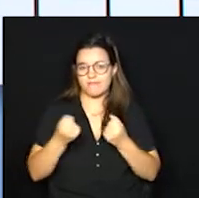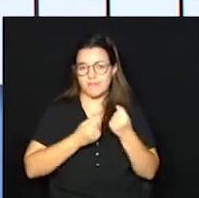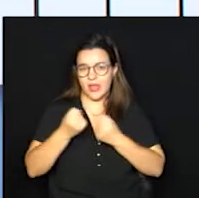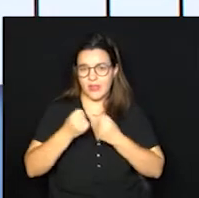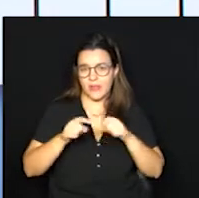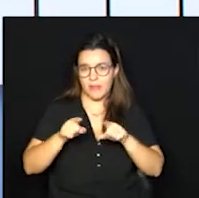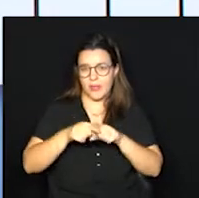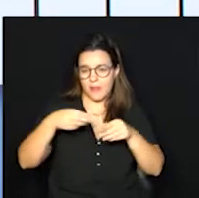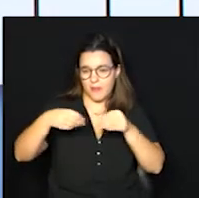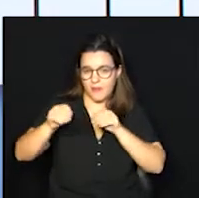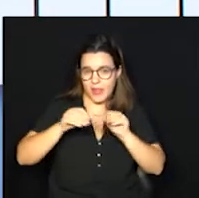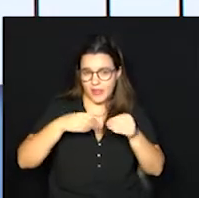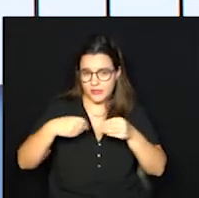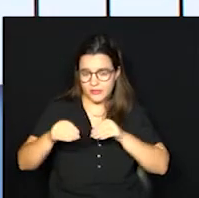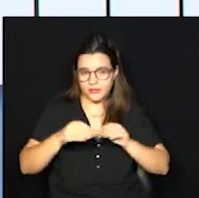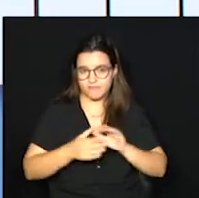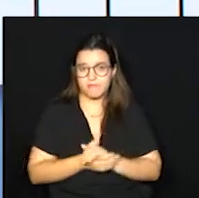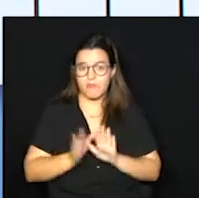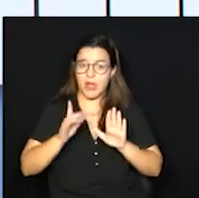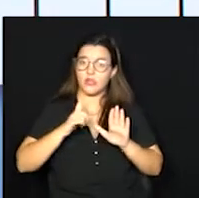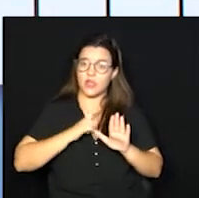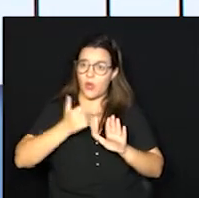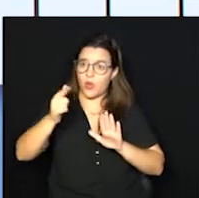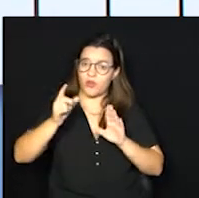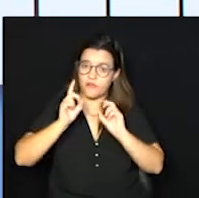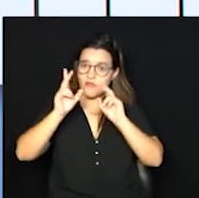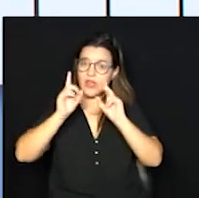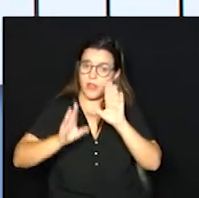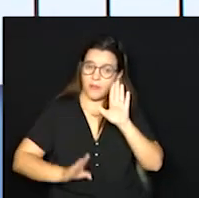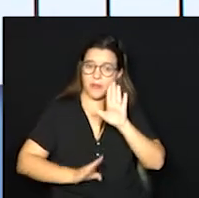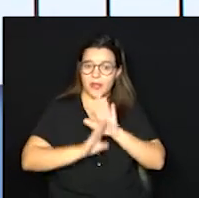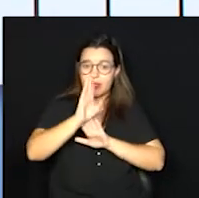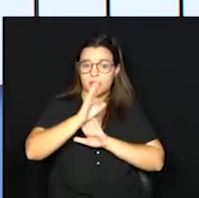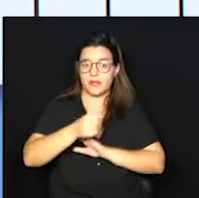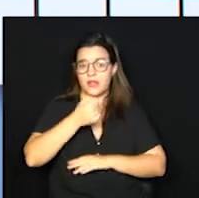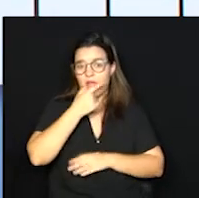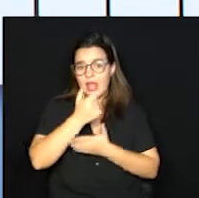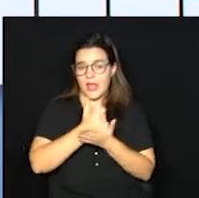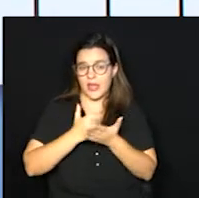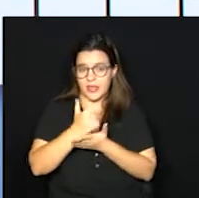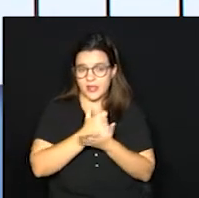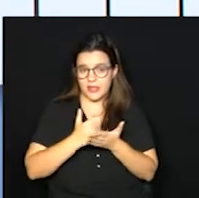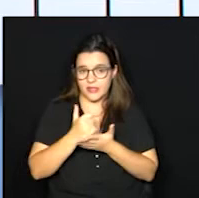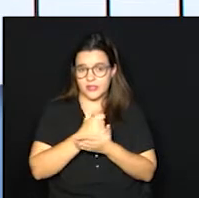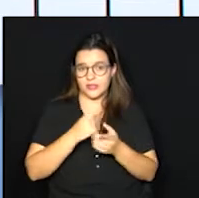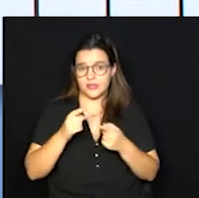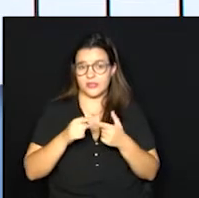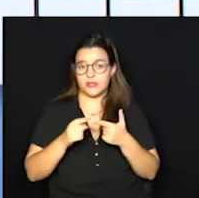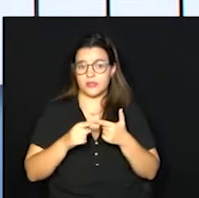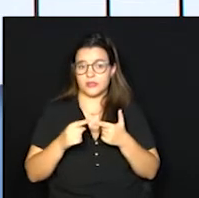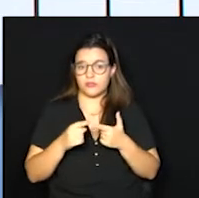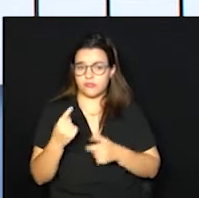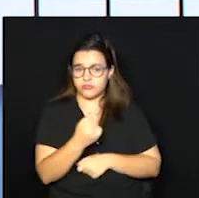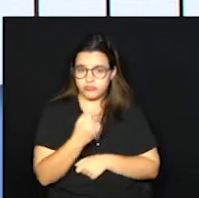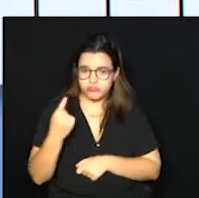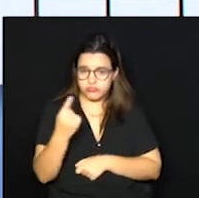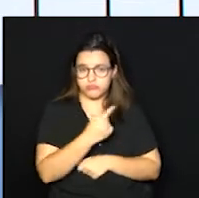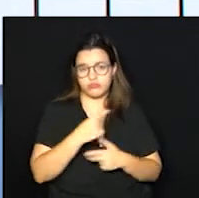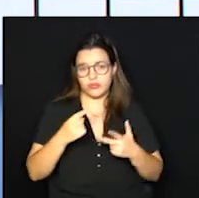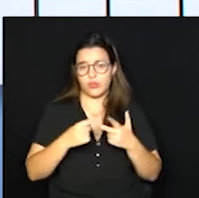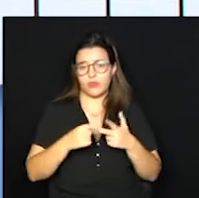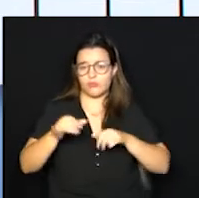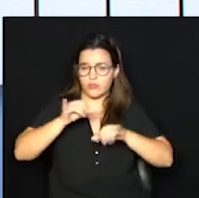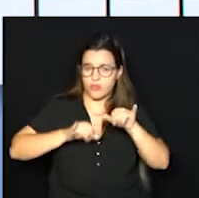aí em contrapartida que aumentou nesse período foi medicamentos, centrifugadores, agentes líquidos